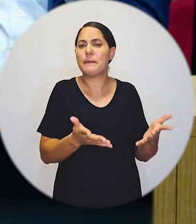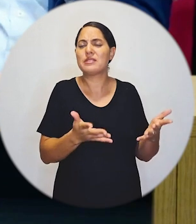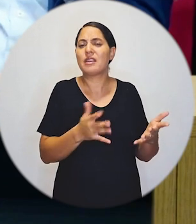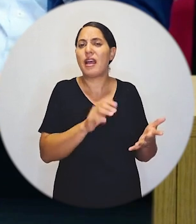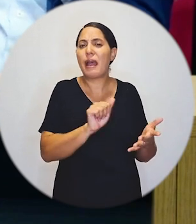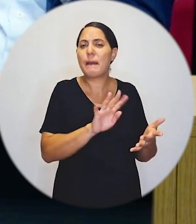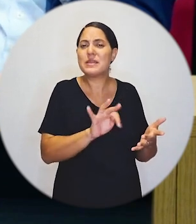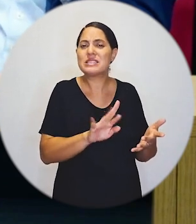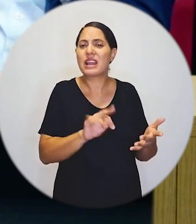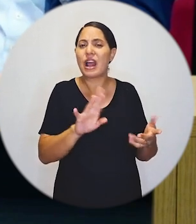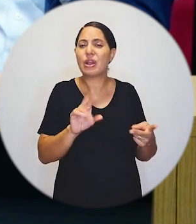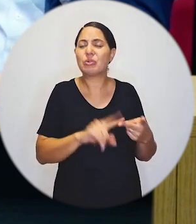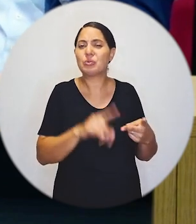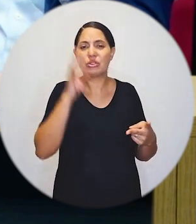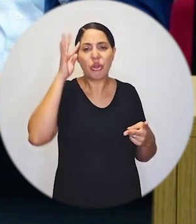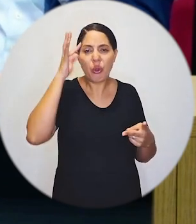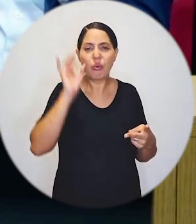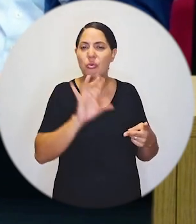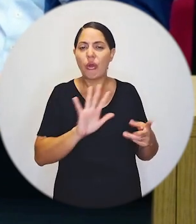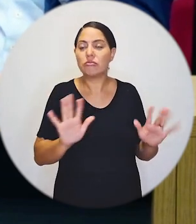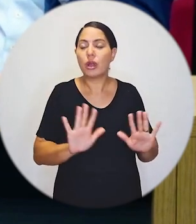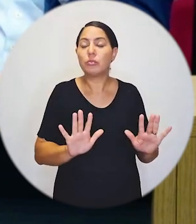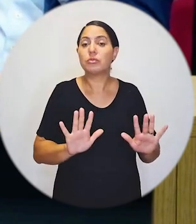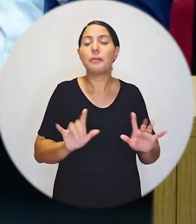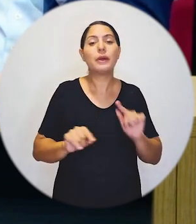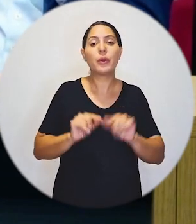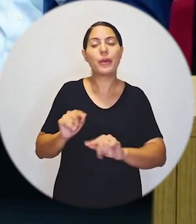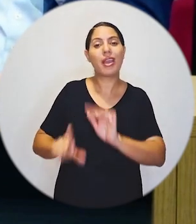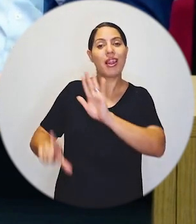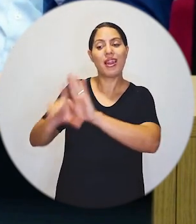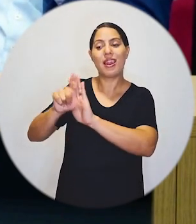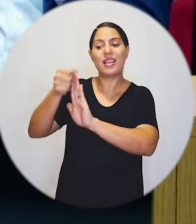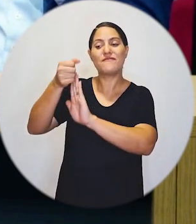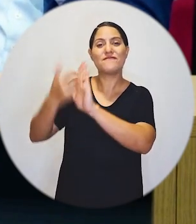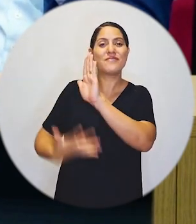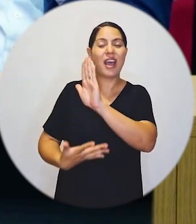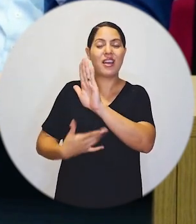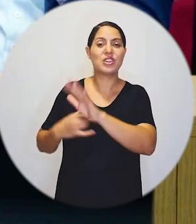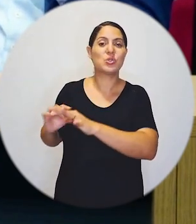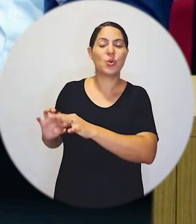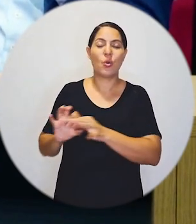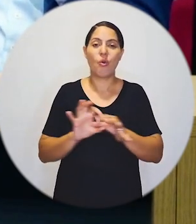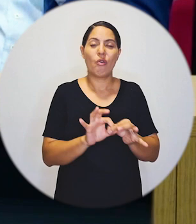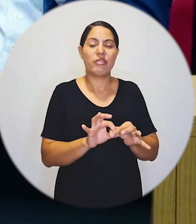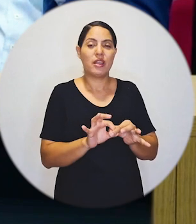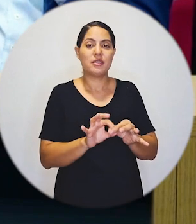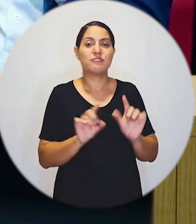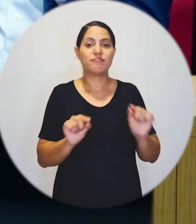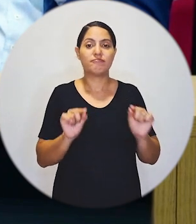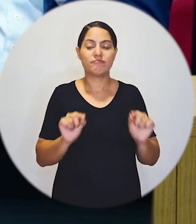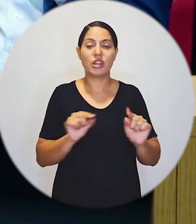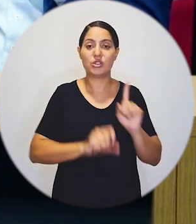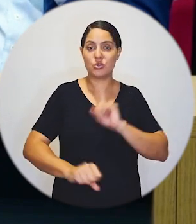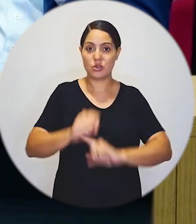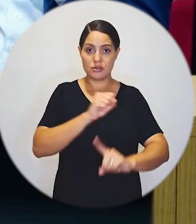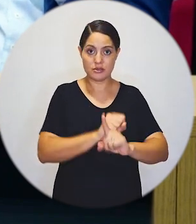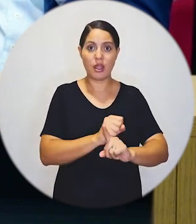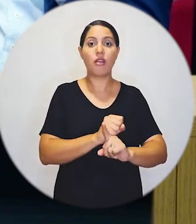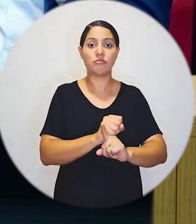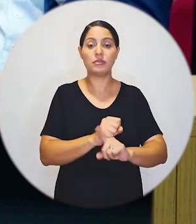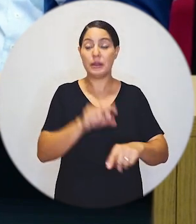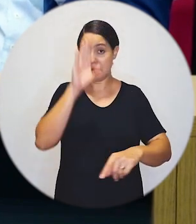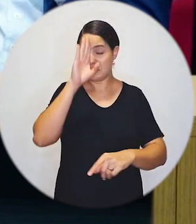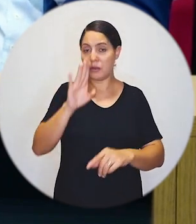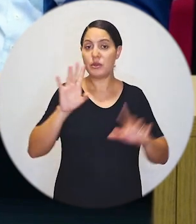e teórico, mas do ponto de vista prático, com uma série de leis que vieram para tentar refrear essa questão do Estado